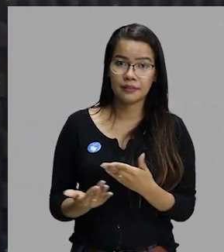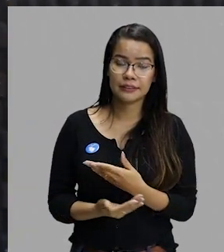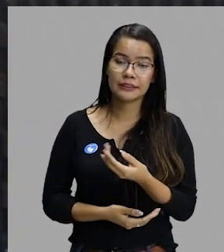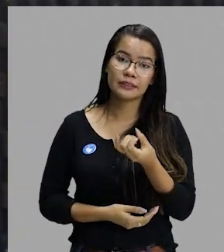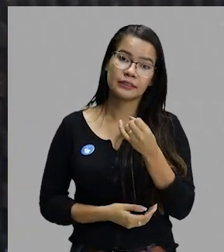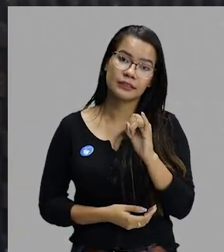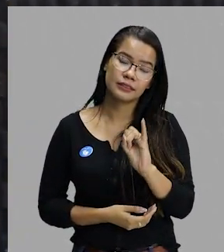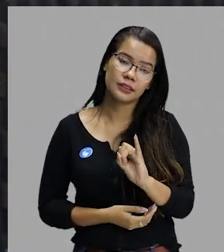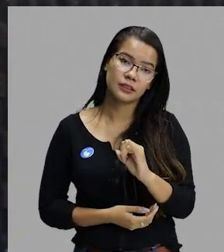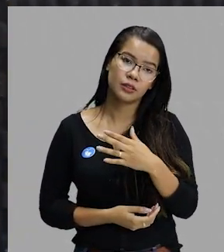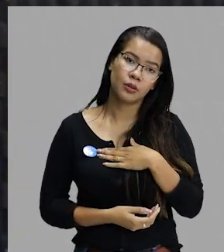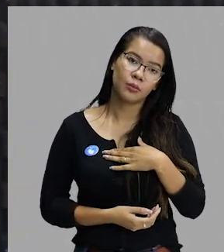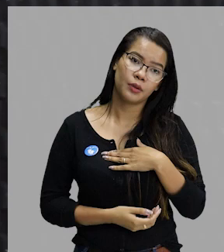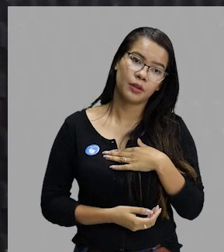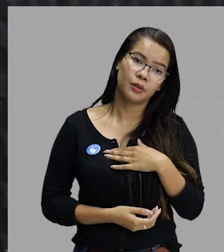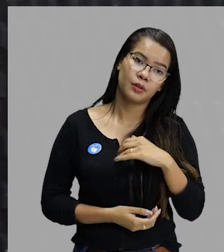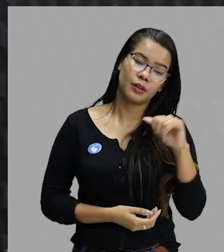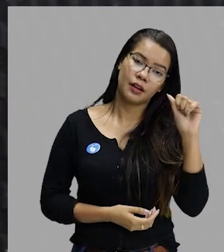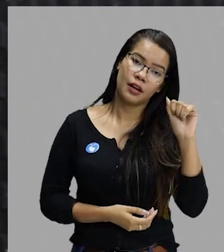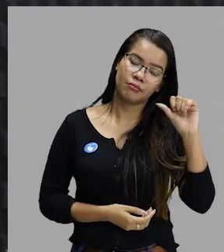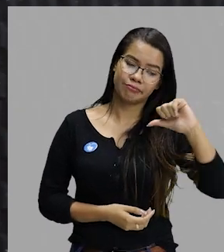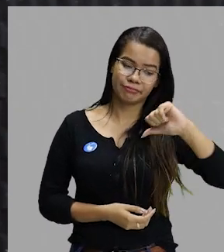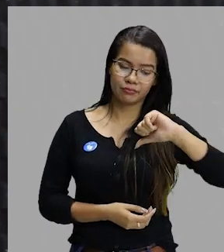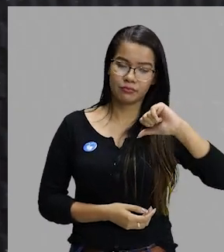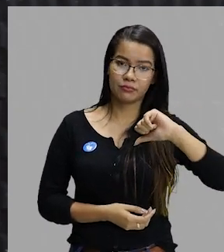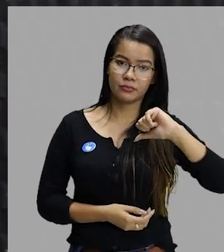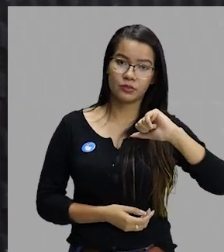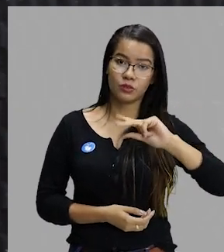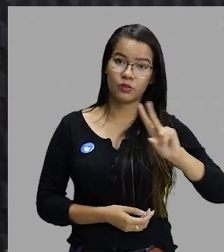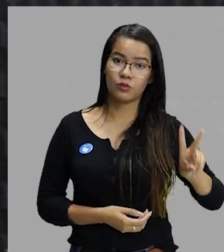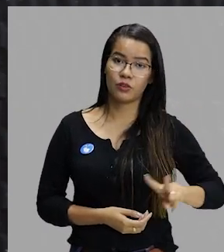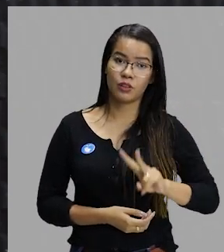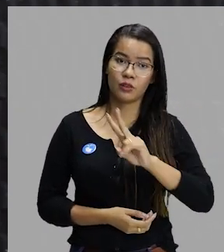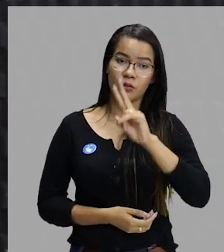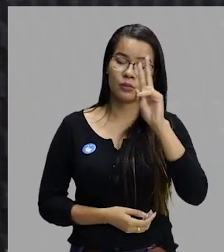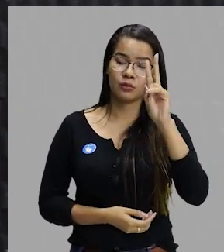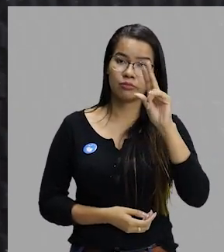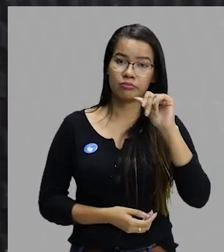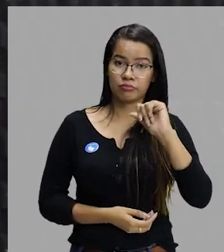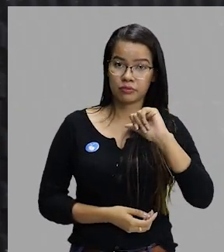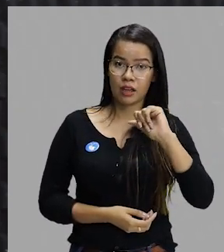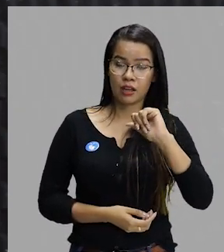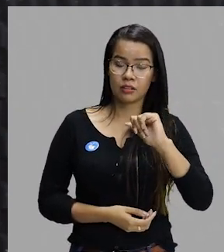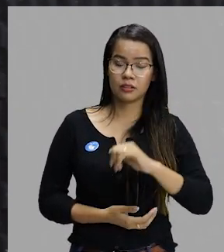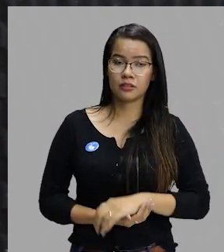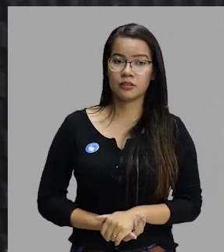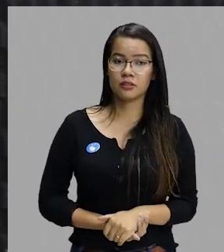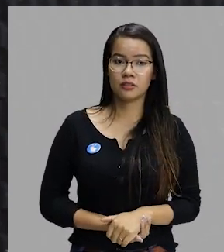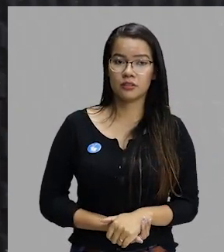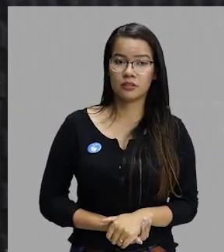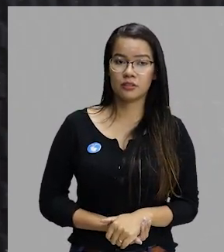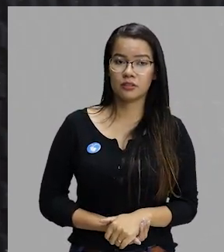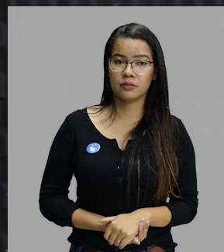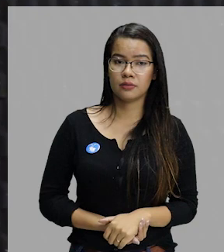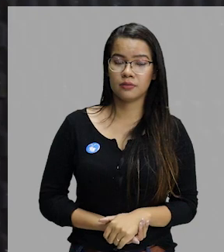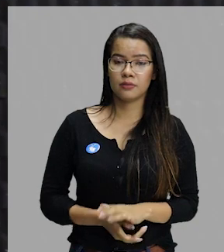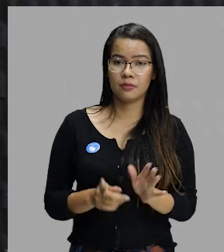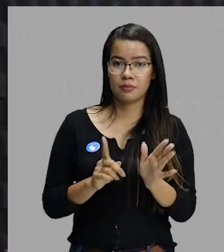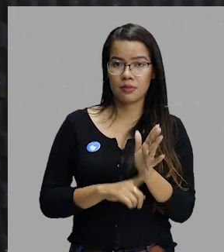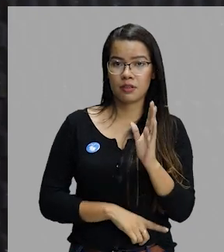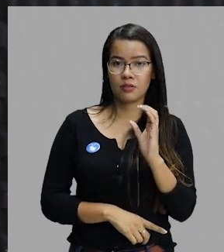se o meu a for negativo, o valor do meu coeficiente a for negativo, o a for menor do que